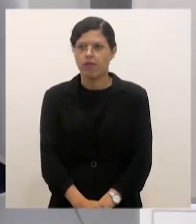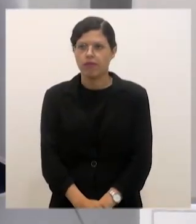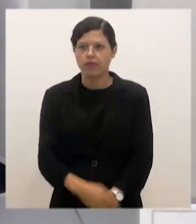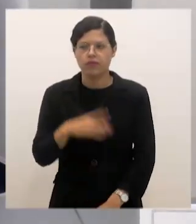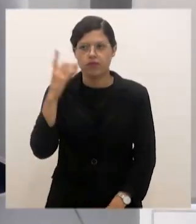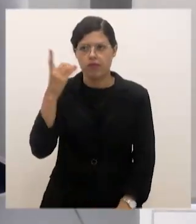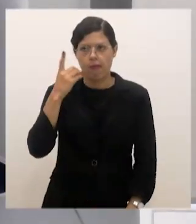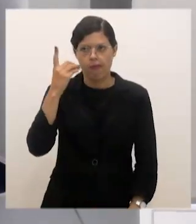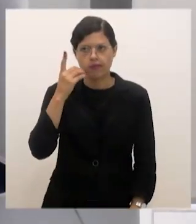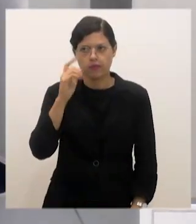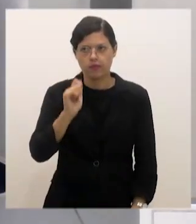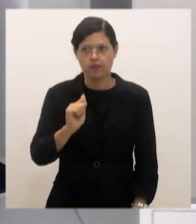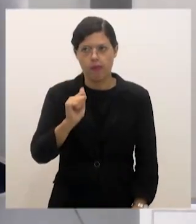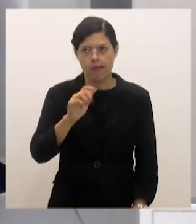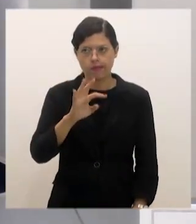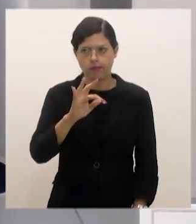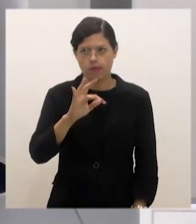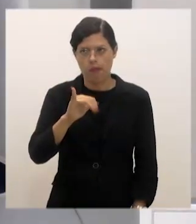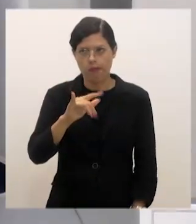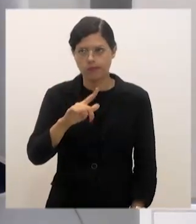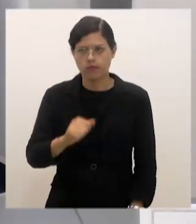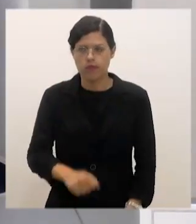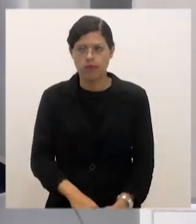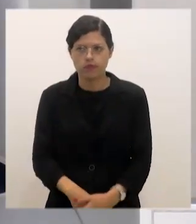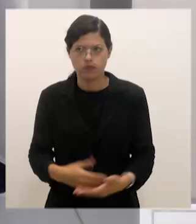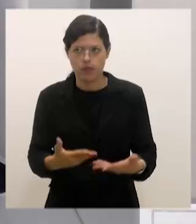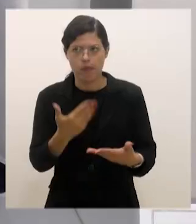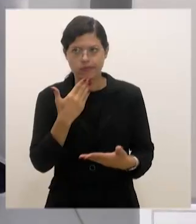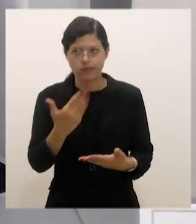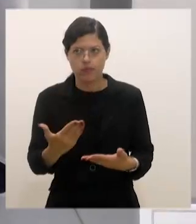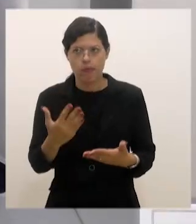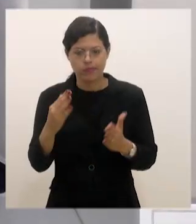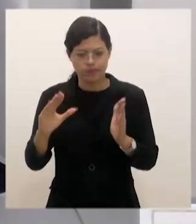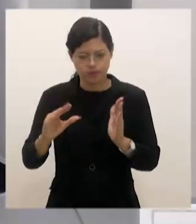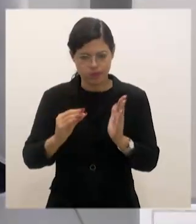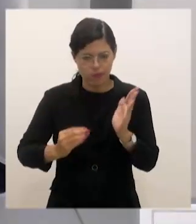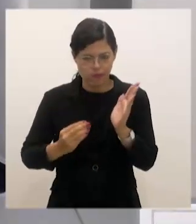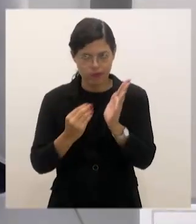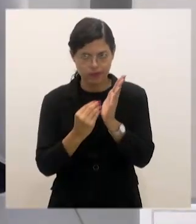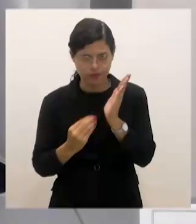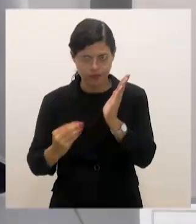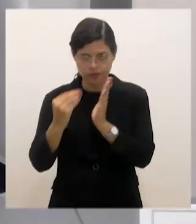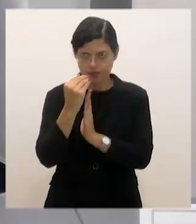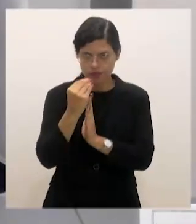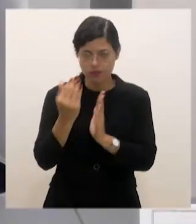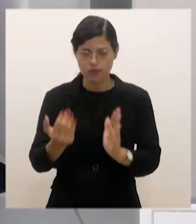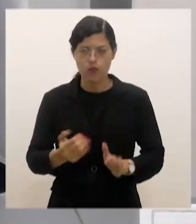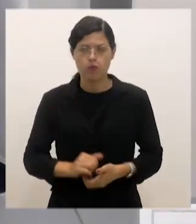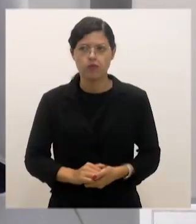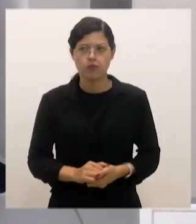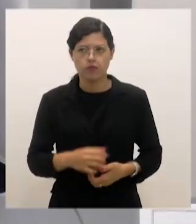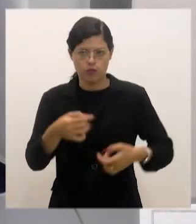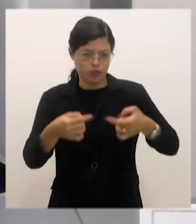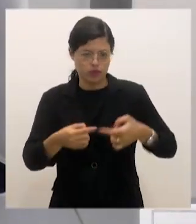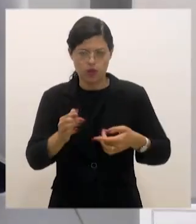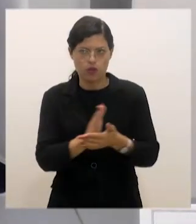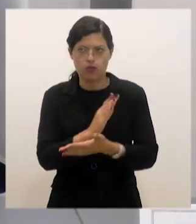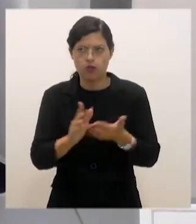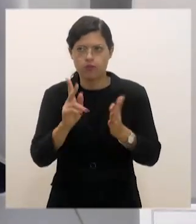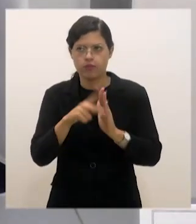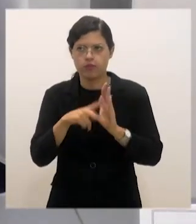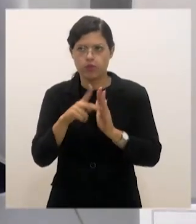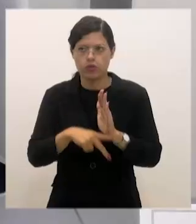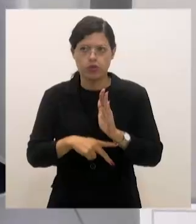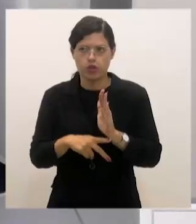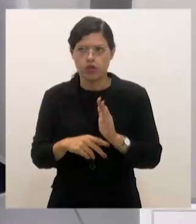Excelência quer Presidente. pedir antecipação de pauta aqui? Vossa Excelência está para discutir algum projeto específico? Não, eu só vim acompanhar